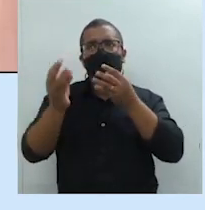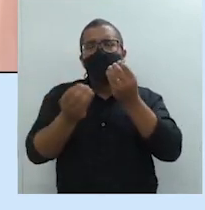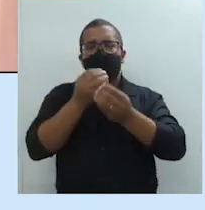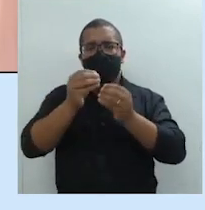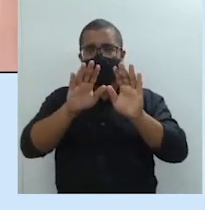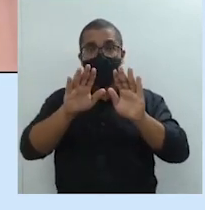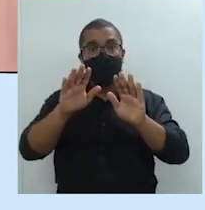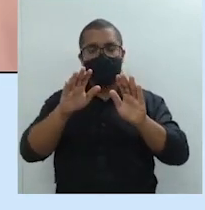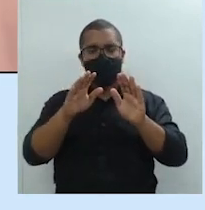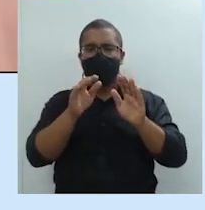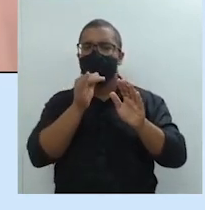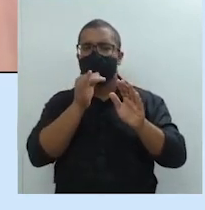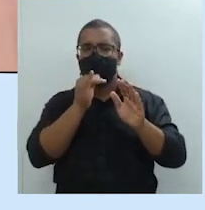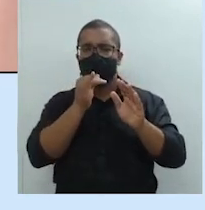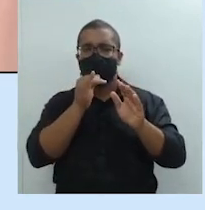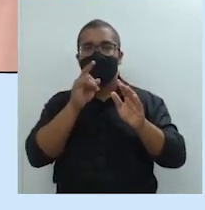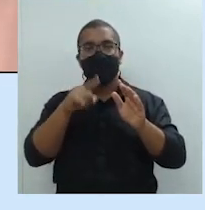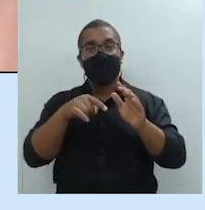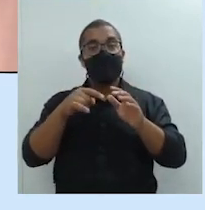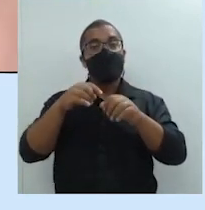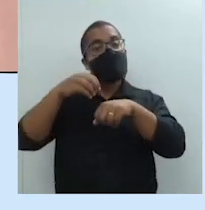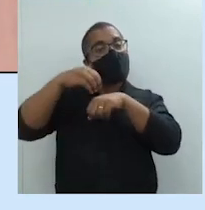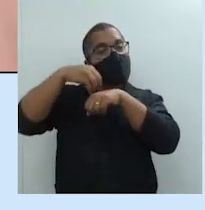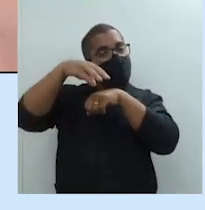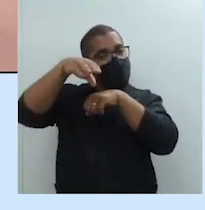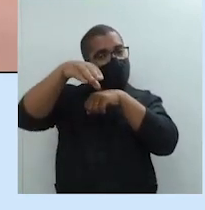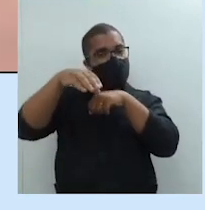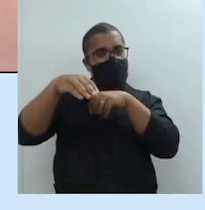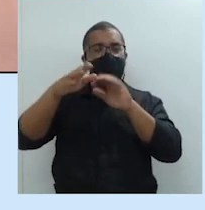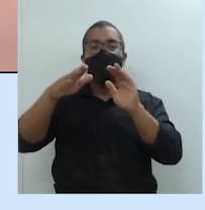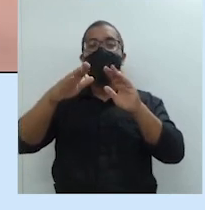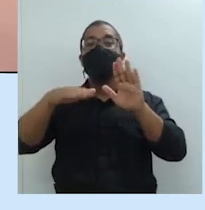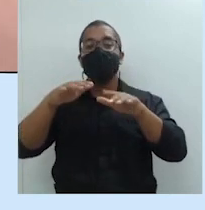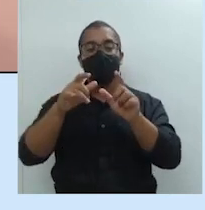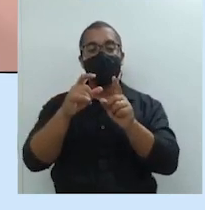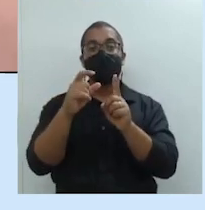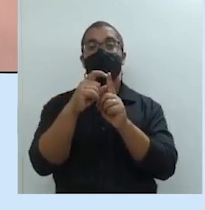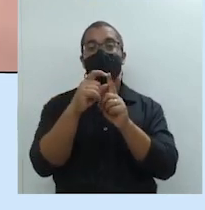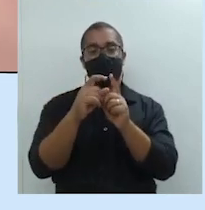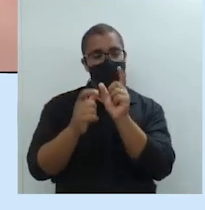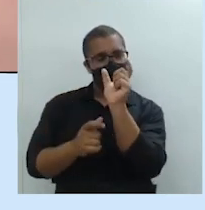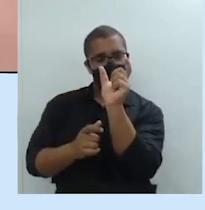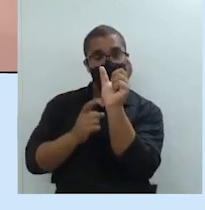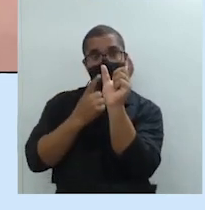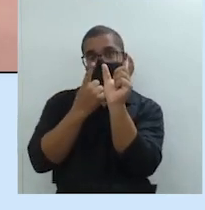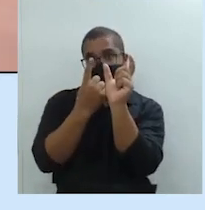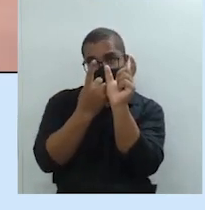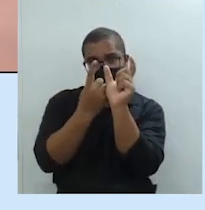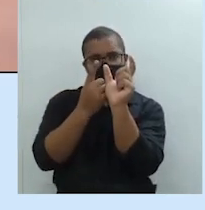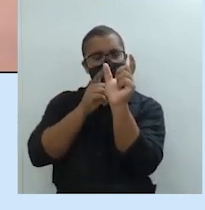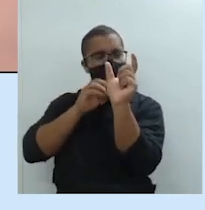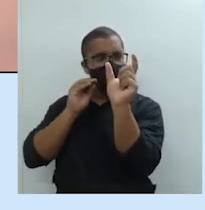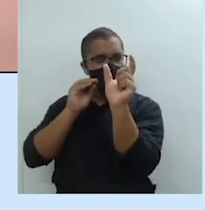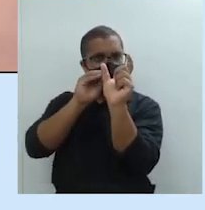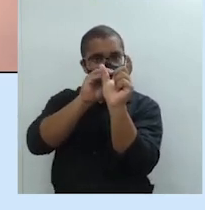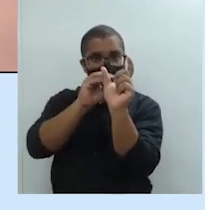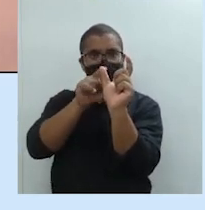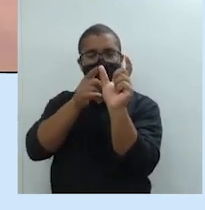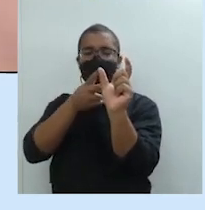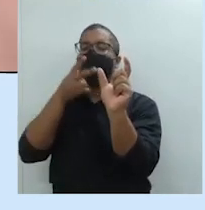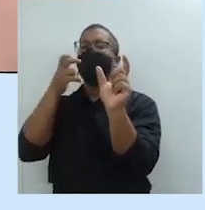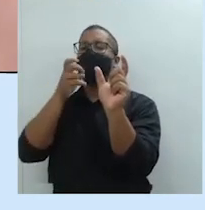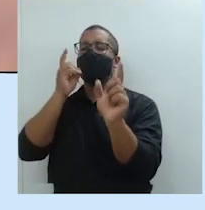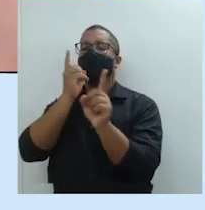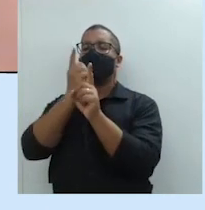nós entendemos o implícito, o não dito, por uma pista, por uma palavra que foi dita,